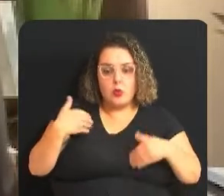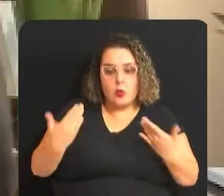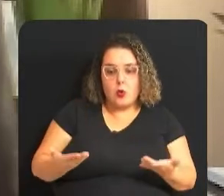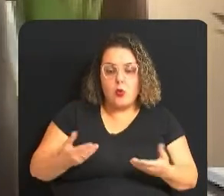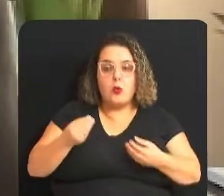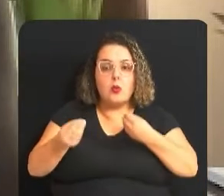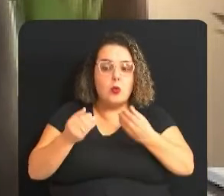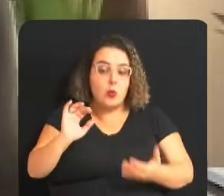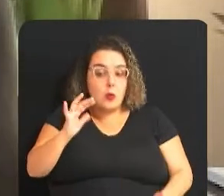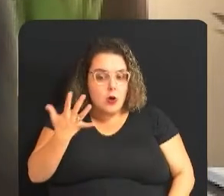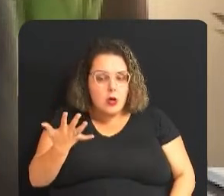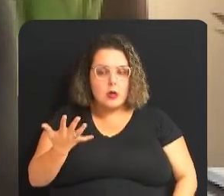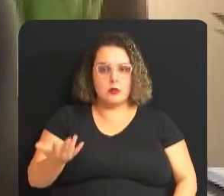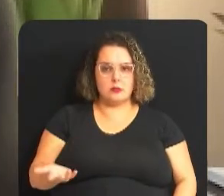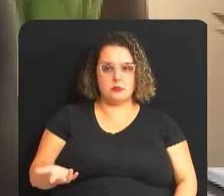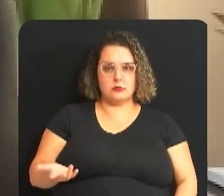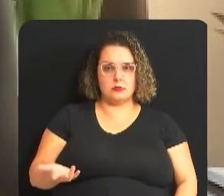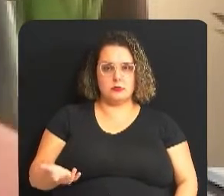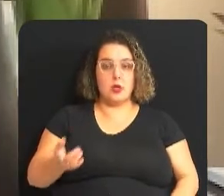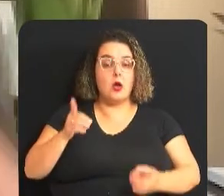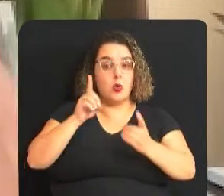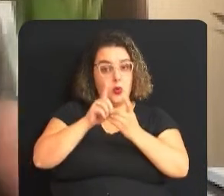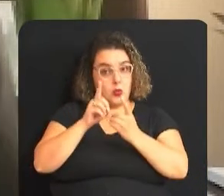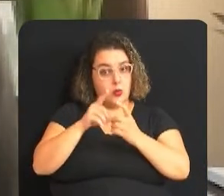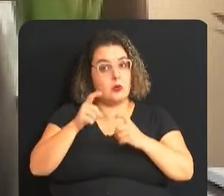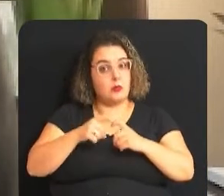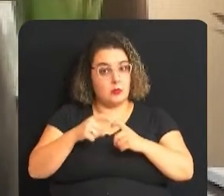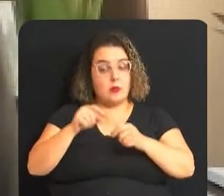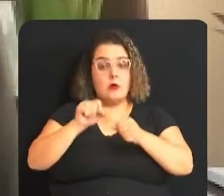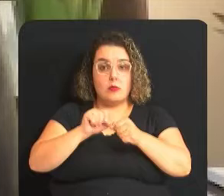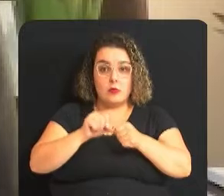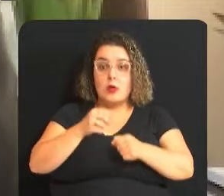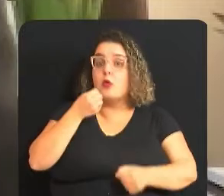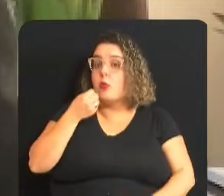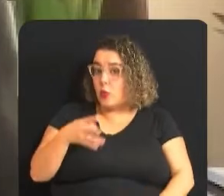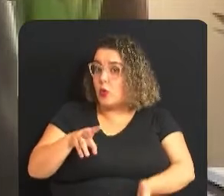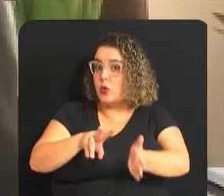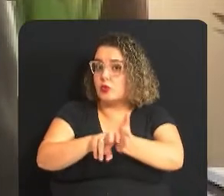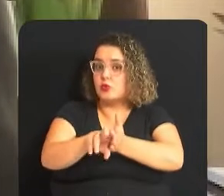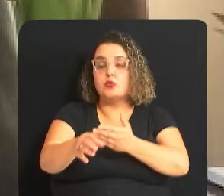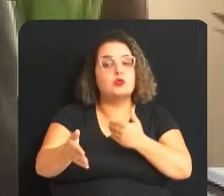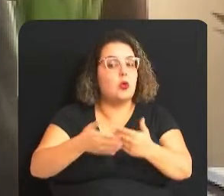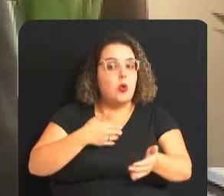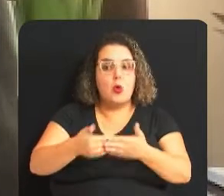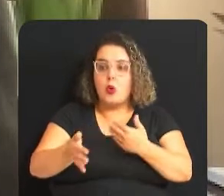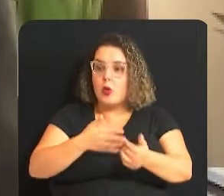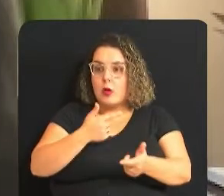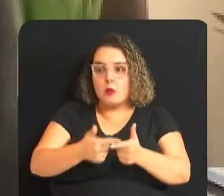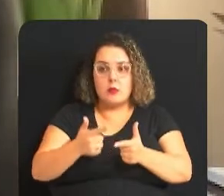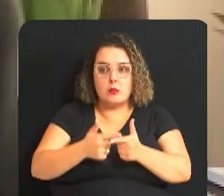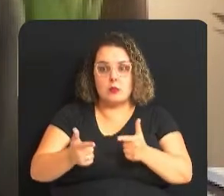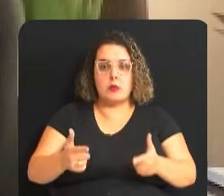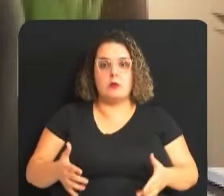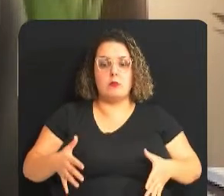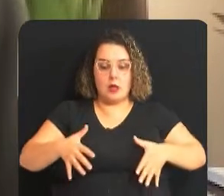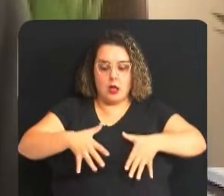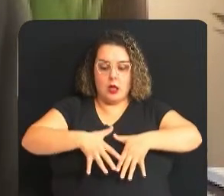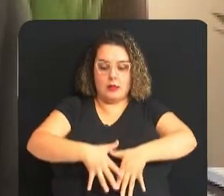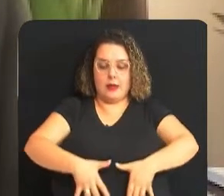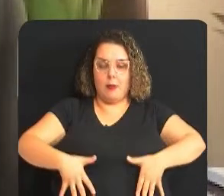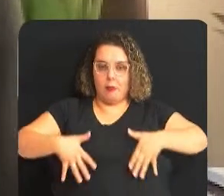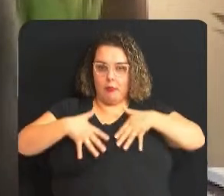isso. A consulta médica é que faz o bom diagnóstico de qualquer problema abdominal. Os